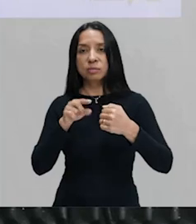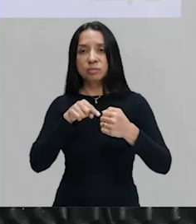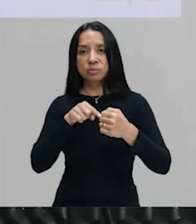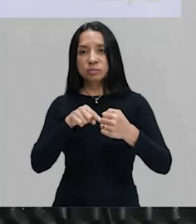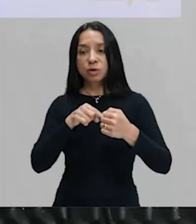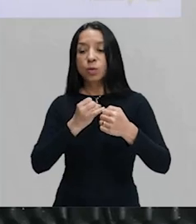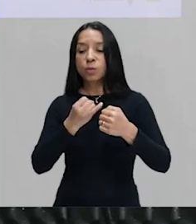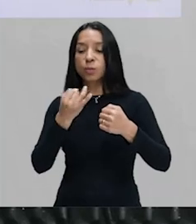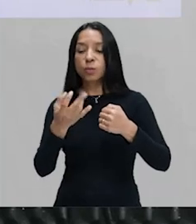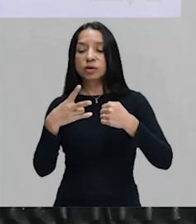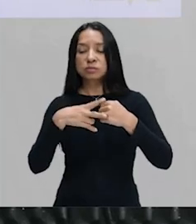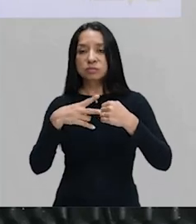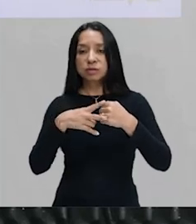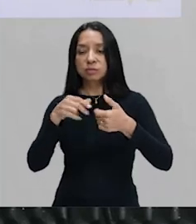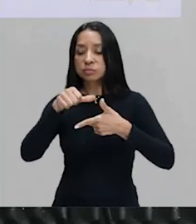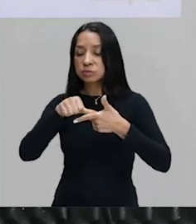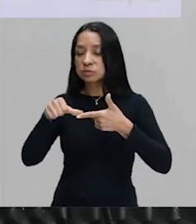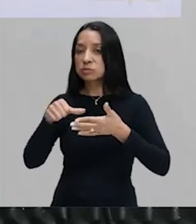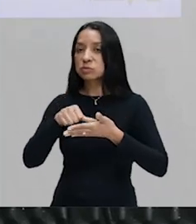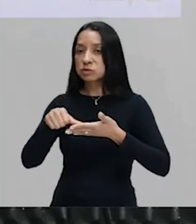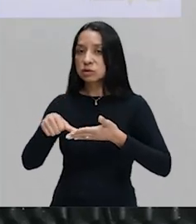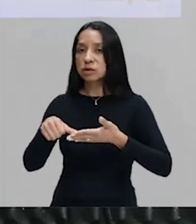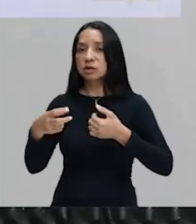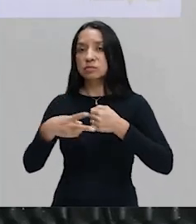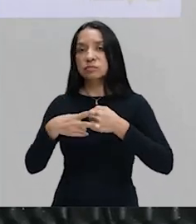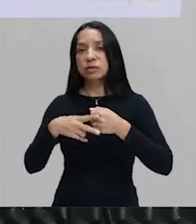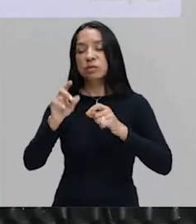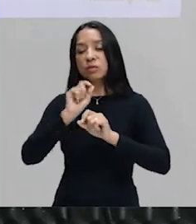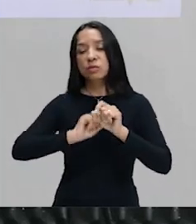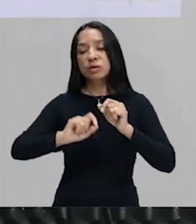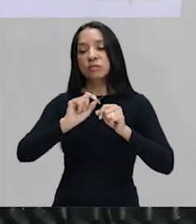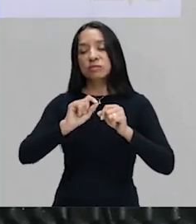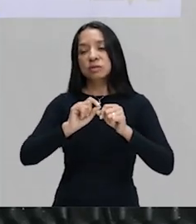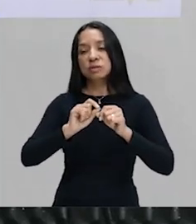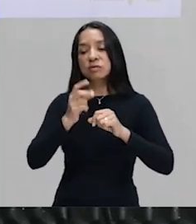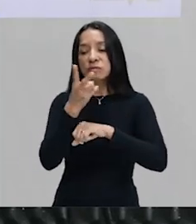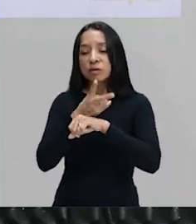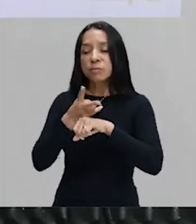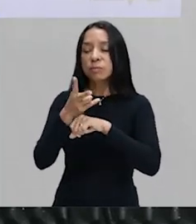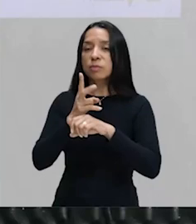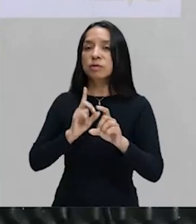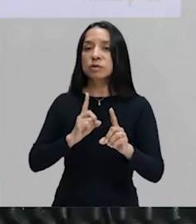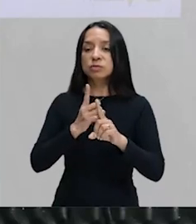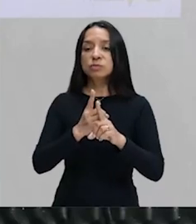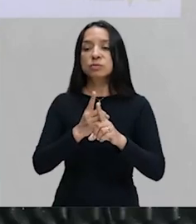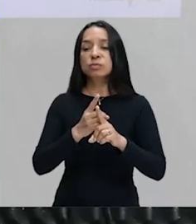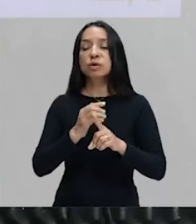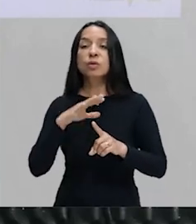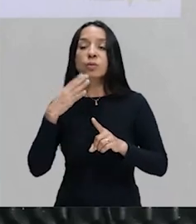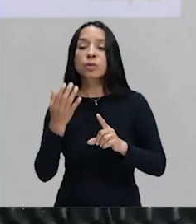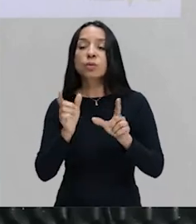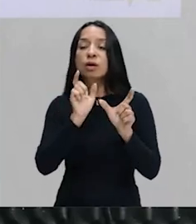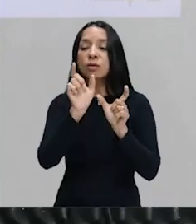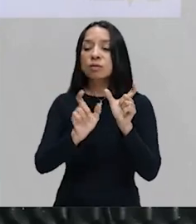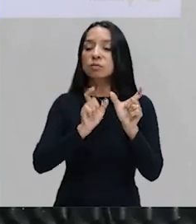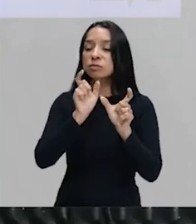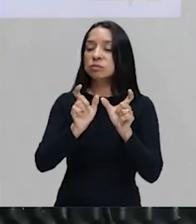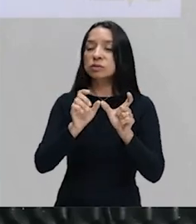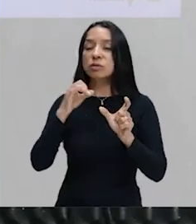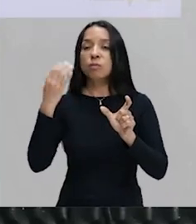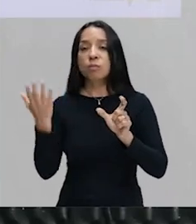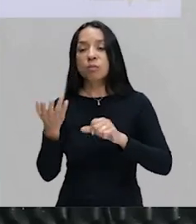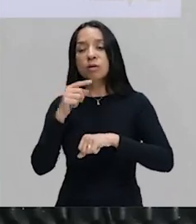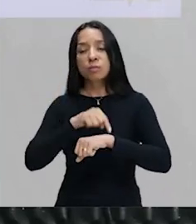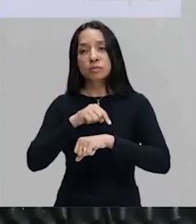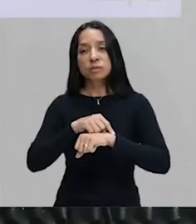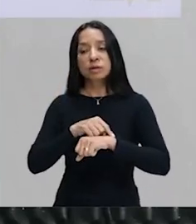Determinando quais são os verbos, destacando quais são os verbos, o que é que você vai fazer? Você vai buscar descobrir qual é a conjugação dele, qual é o tempo,